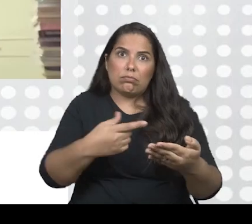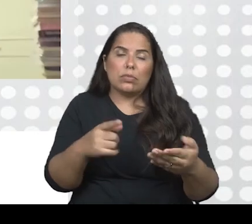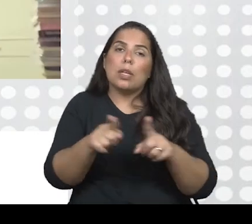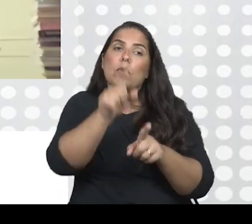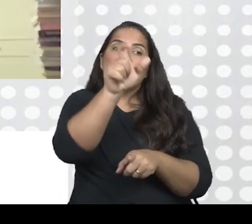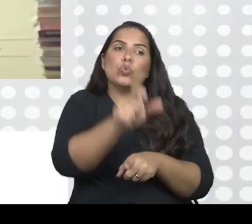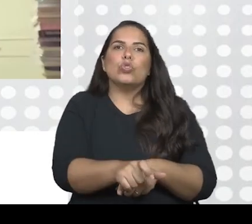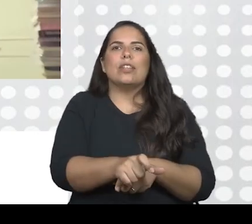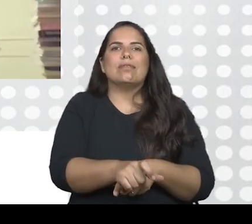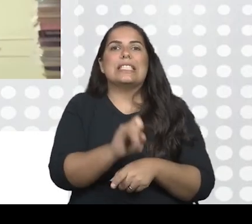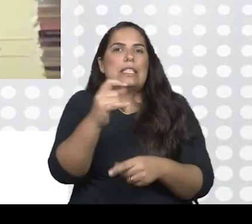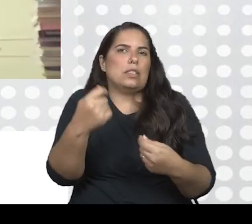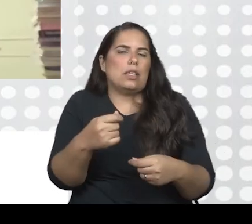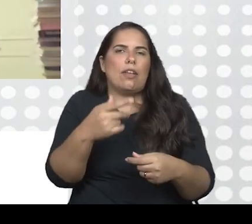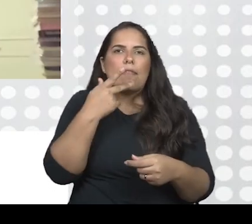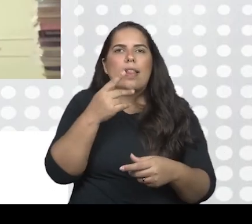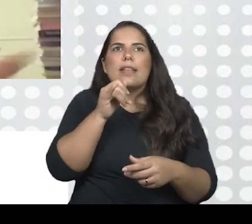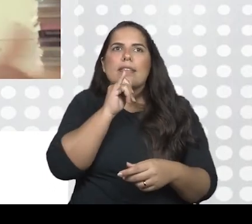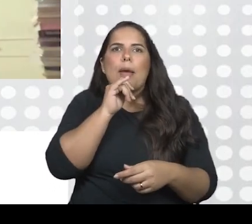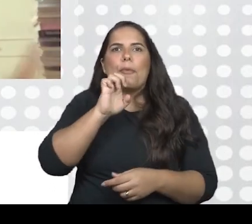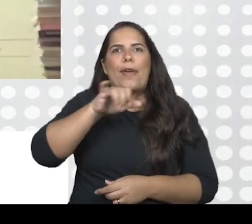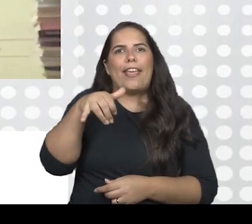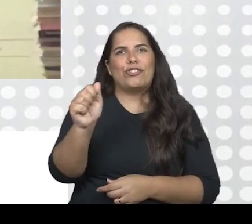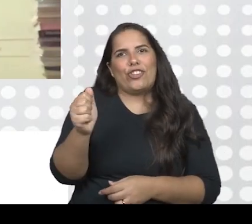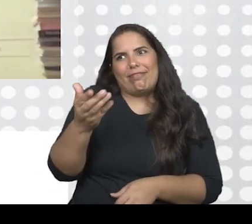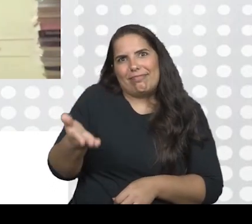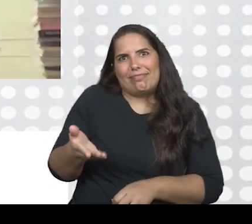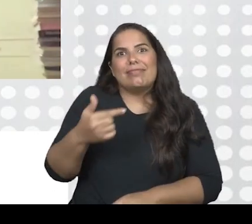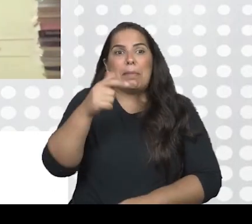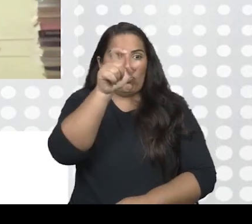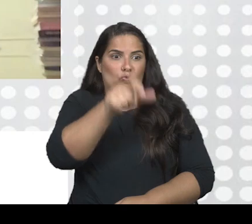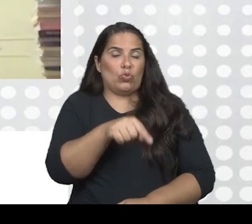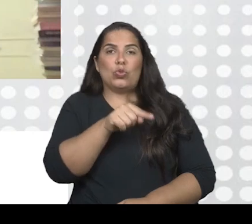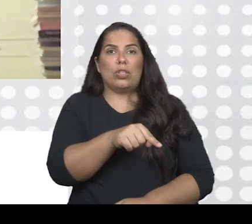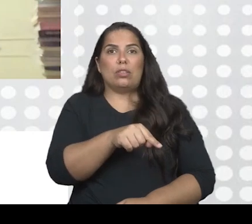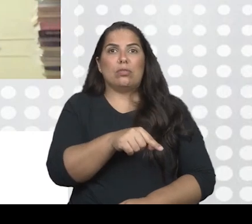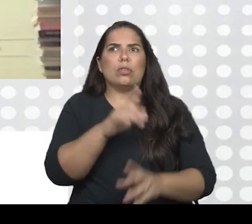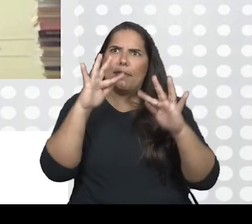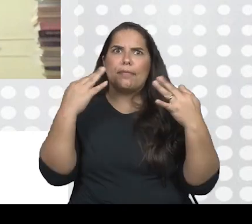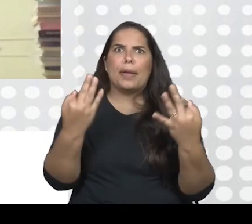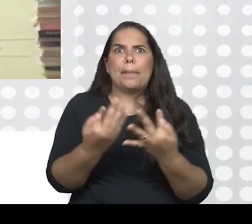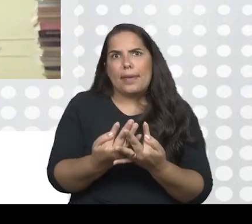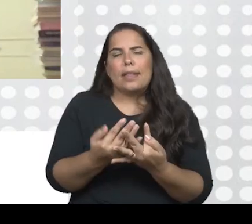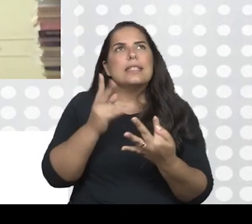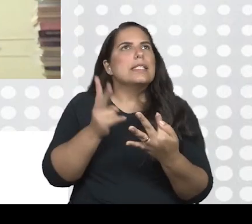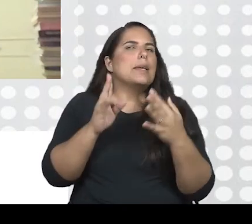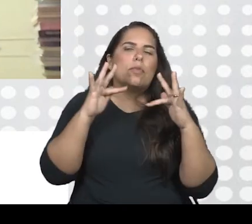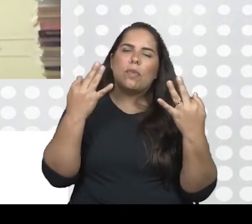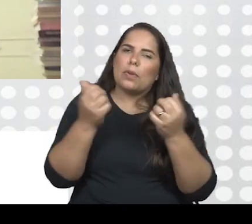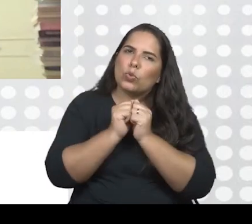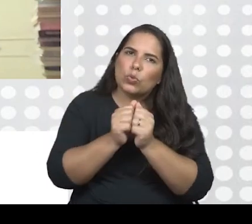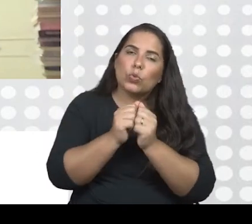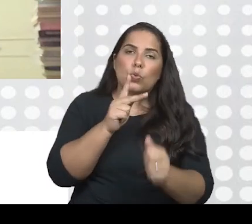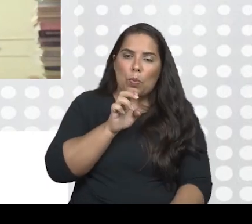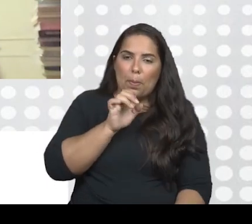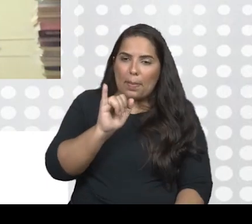próprio sujeito. Quando a gente fala, por exemplo, de EJA, eu tenho que trabalhar com esse sujeito e com a família, sempre com a família, né? O